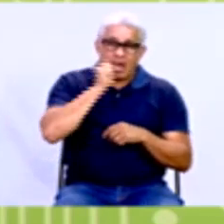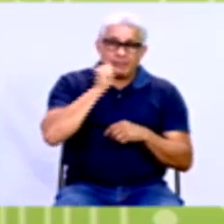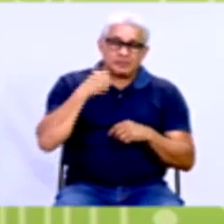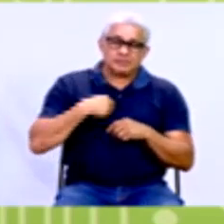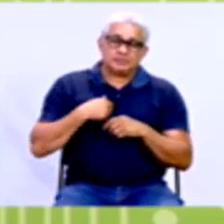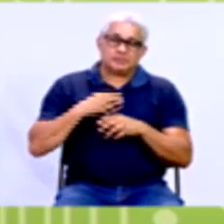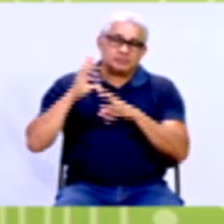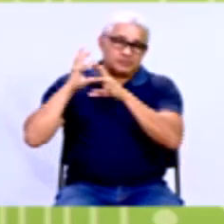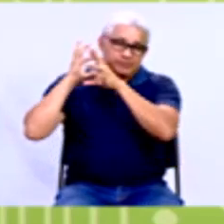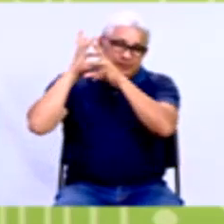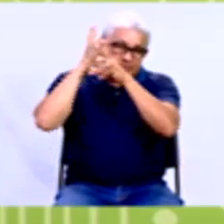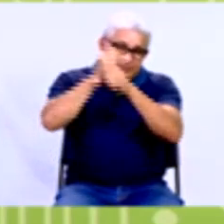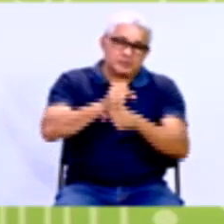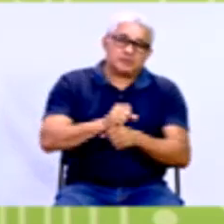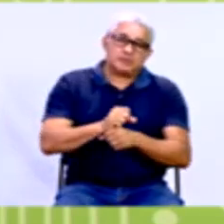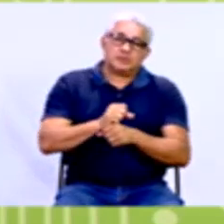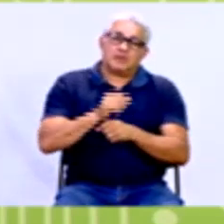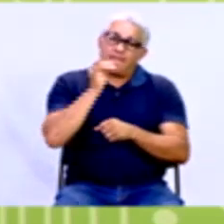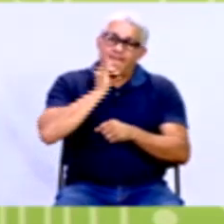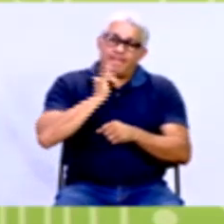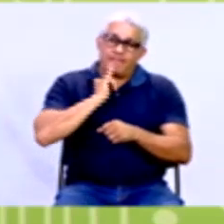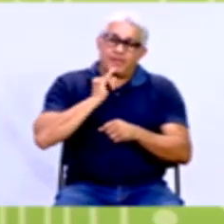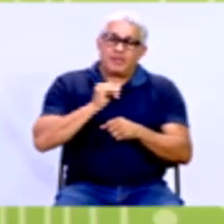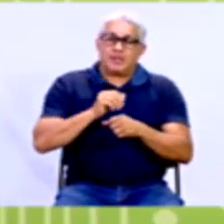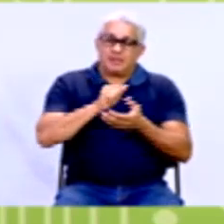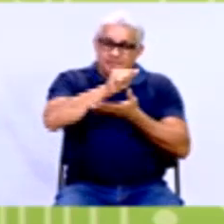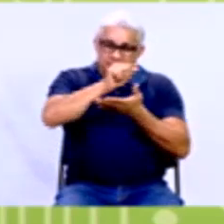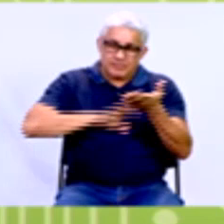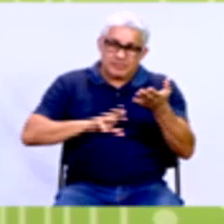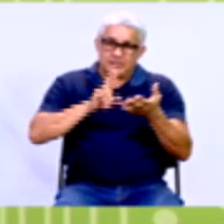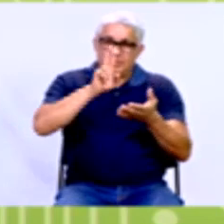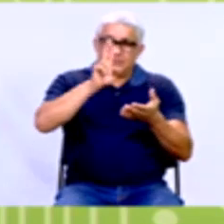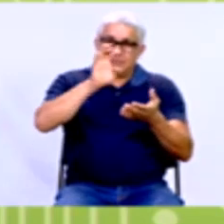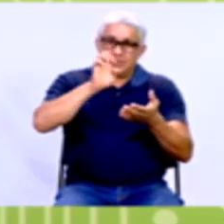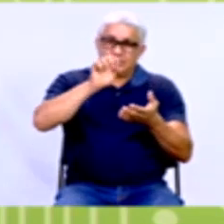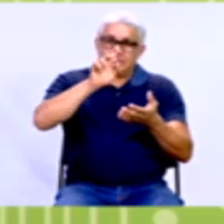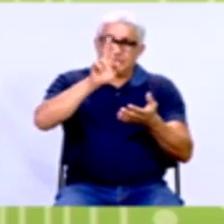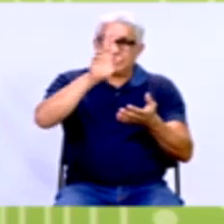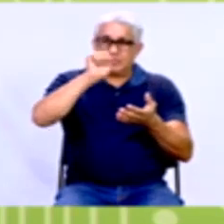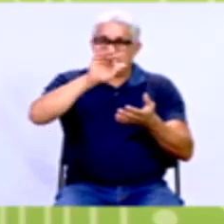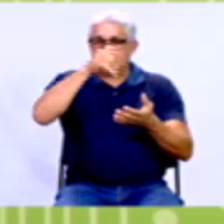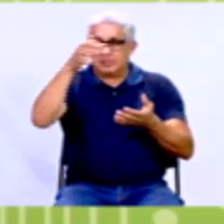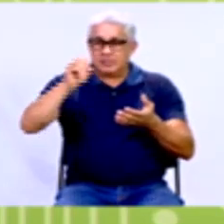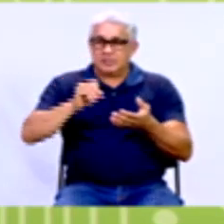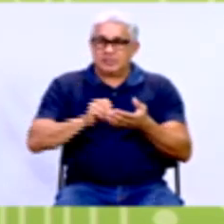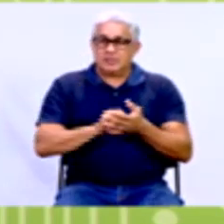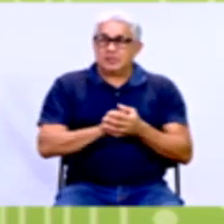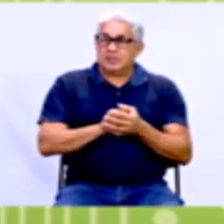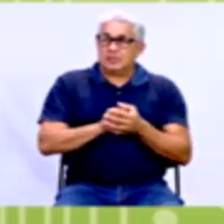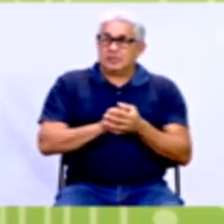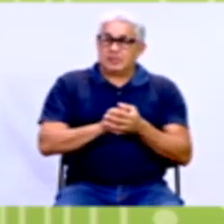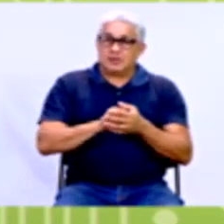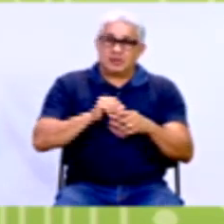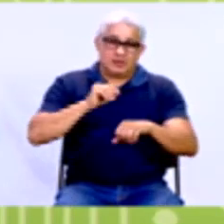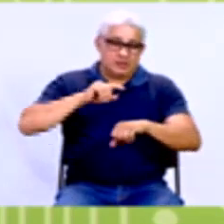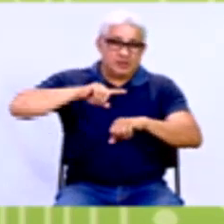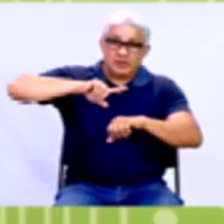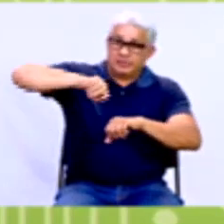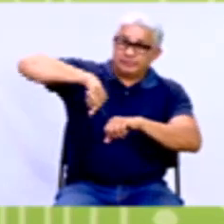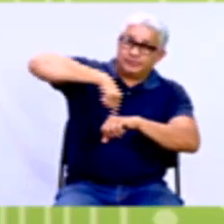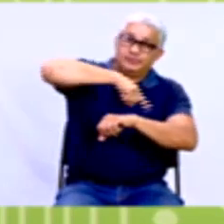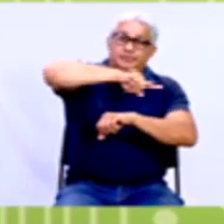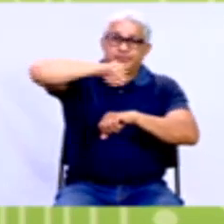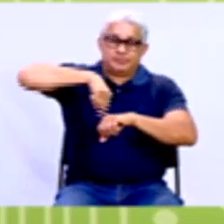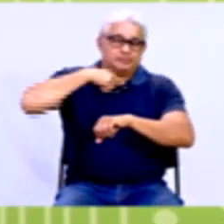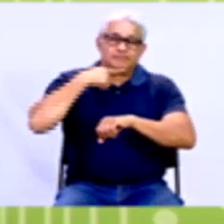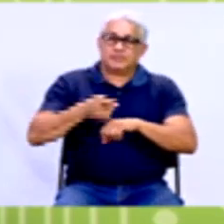vocês, mas não dá, por exemplo, de eu pegar um exercício desse de regressão e fazer com vocês, senão eu vou pegar quase, né, metade da nossa revisão.